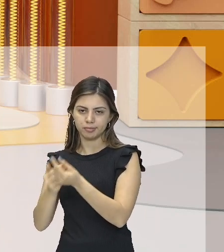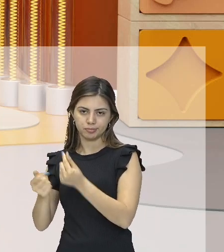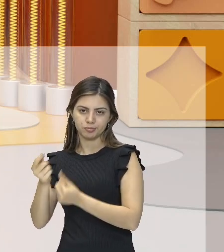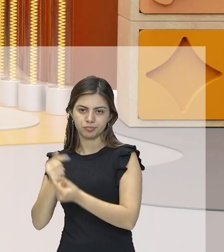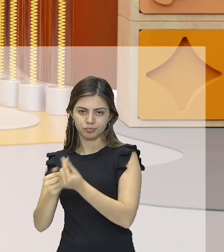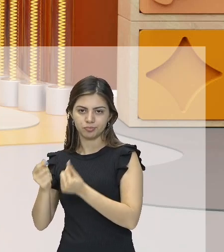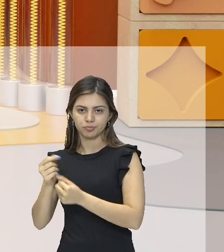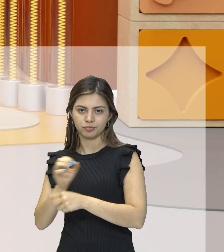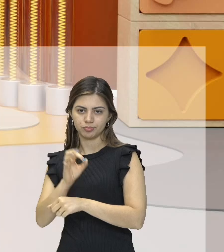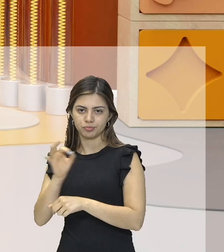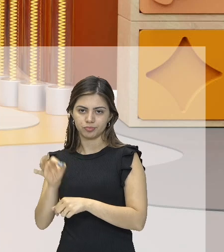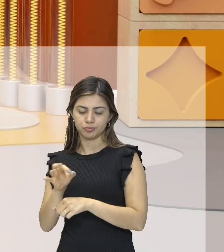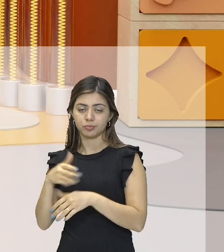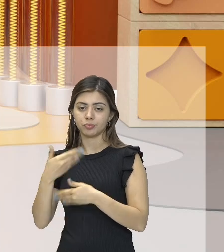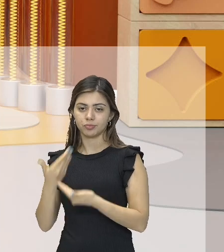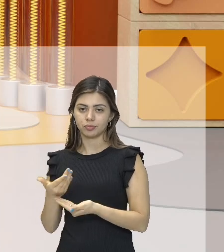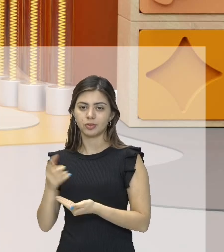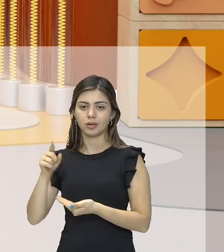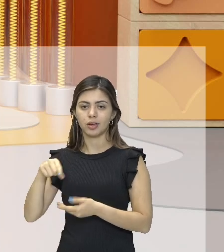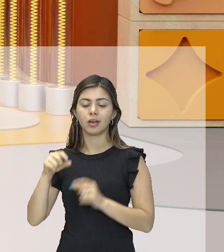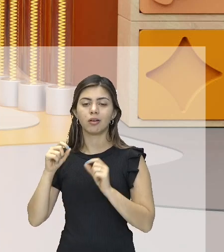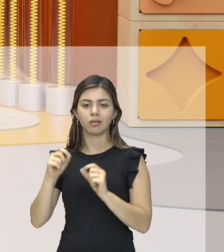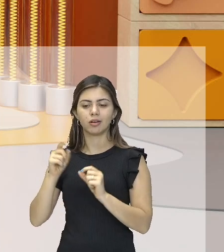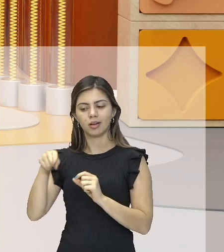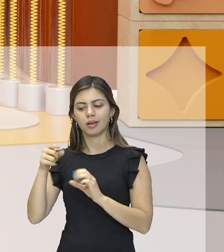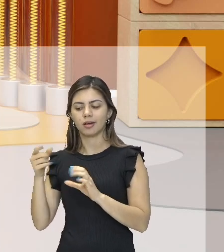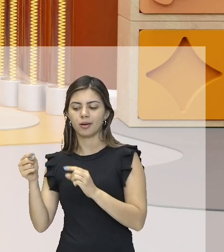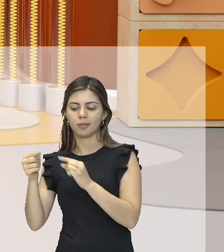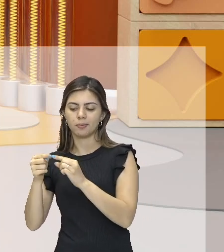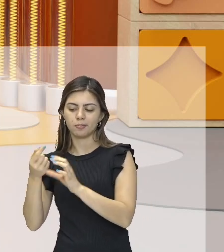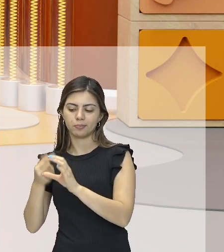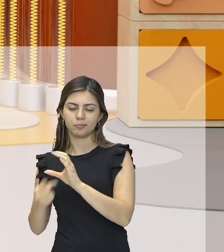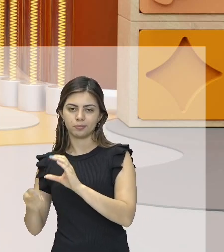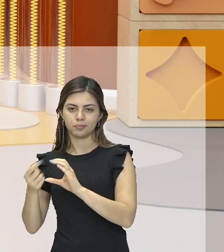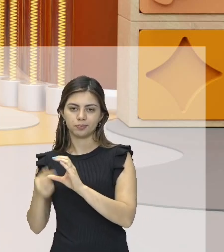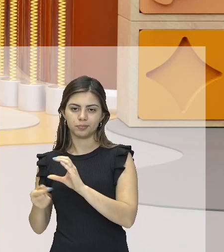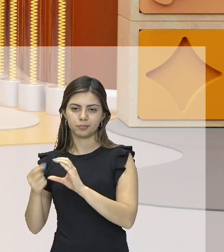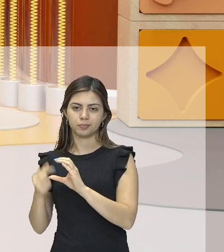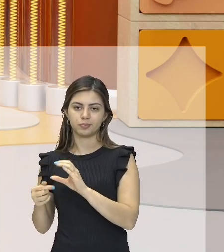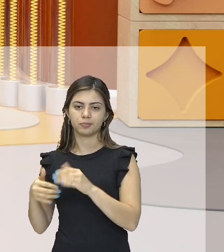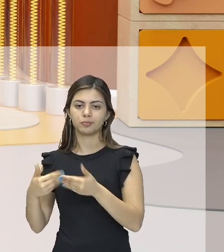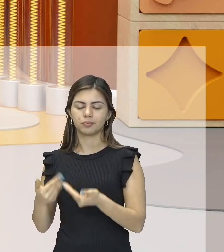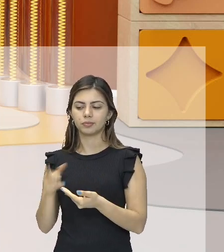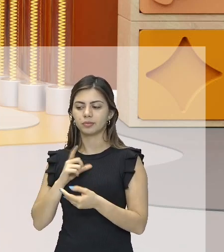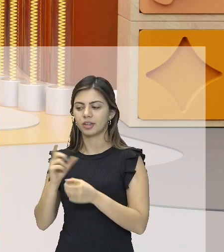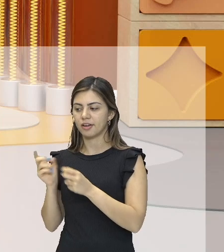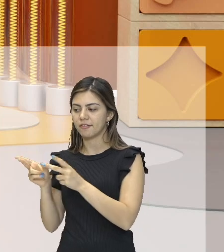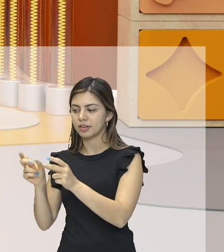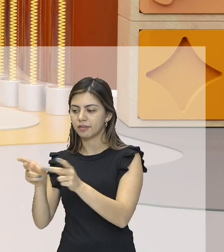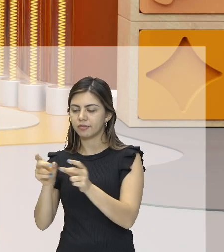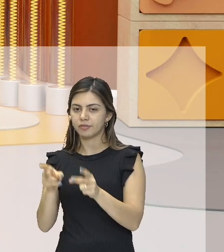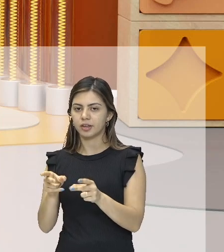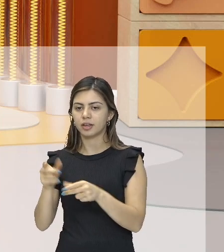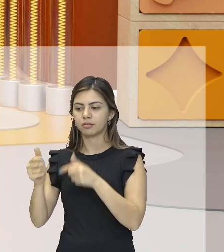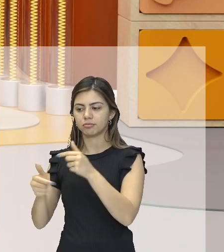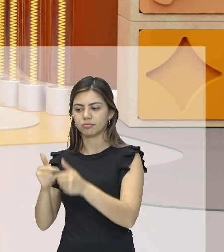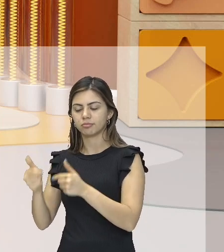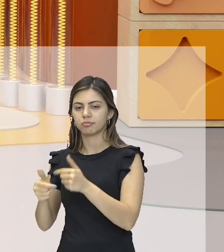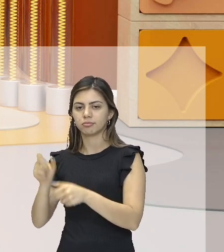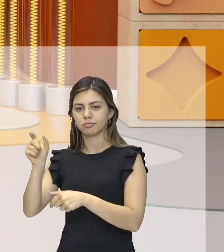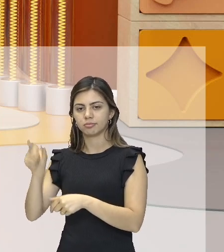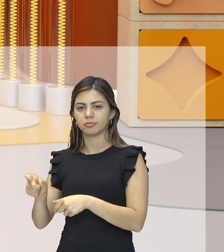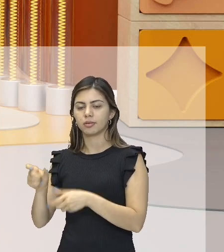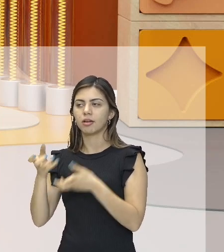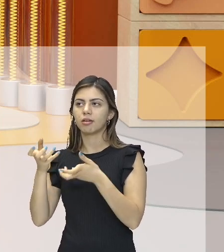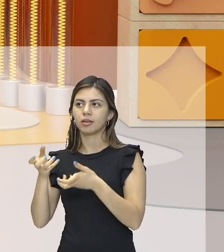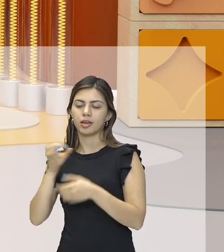valor monetário, vai estar vinculado aí ao capitalismo, em que eu vou ter ali a venda da força de trabalho do homem em busca ali